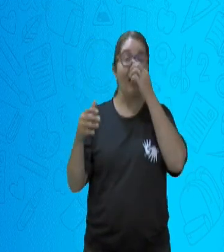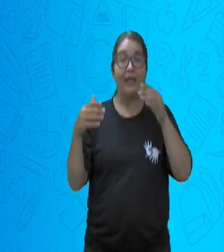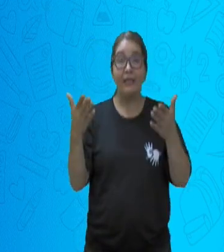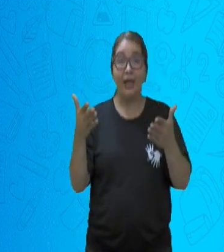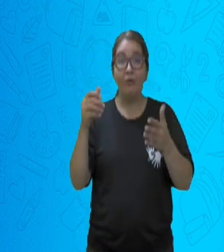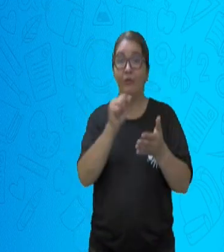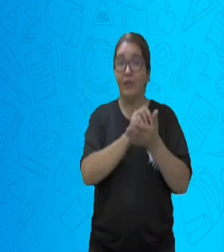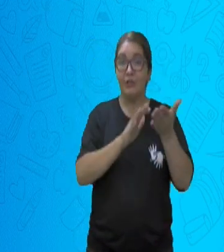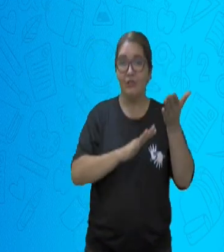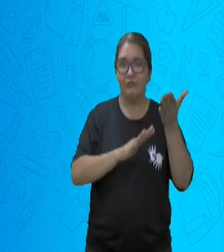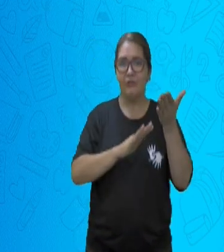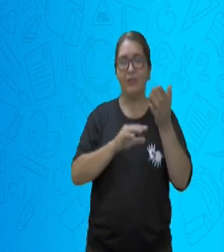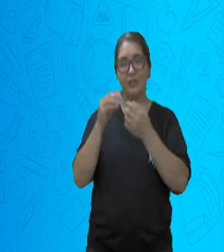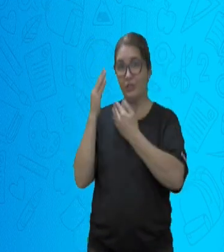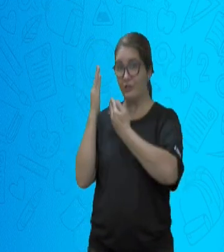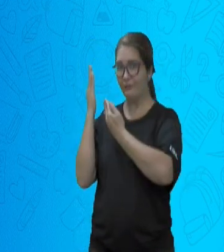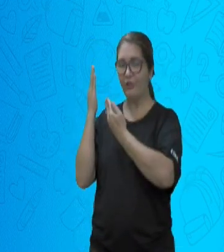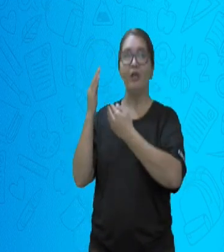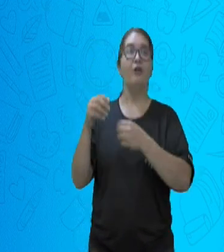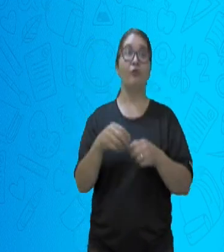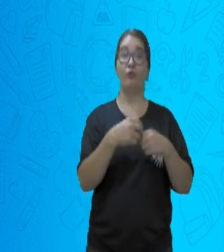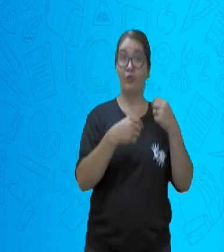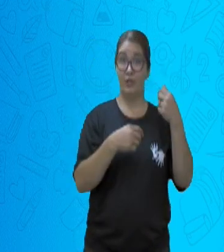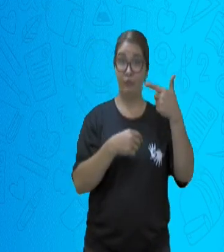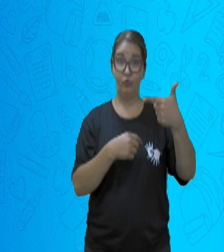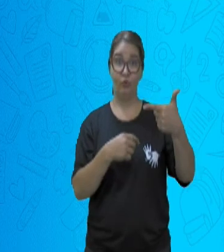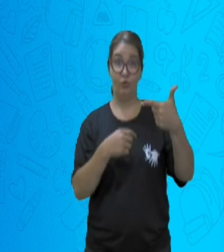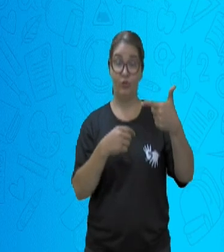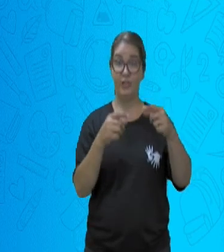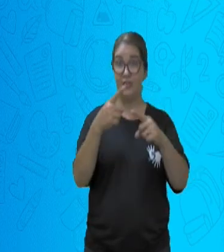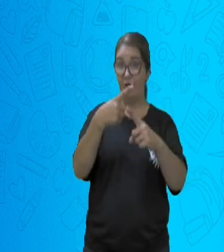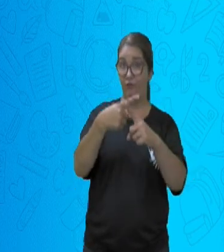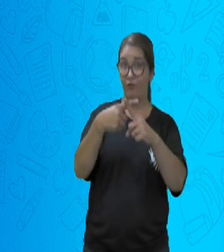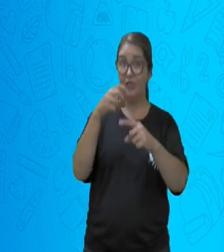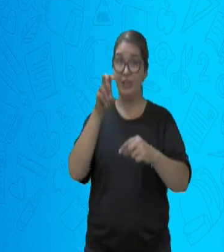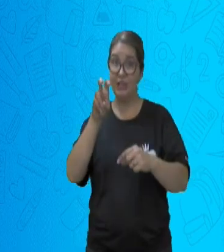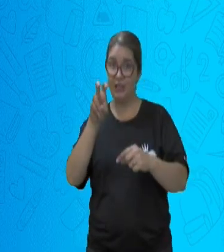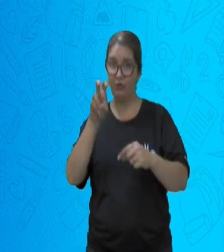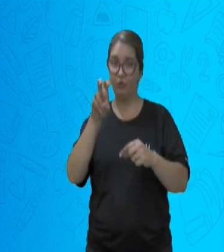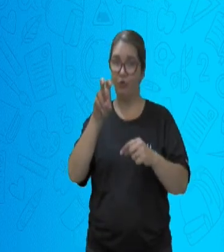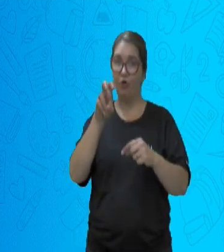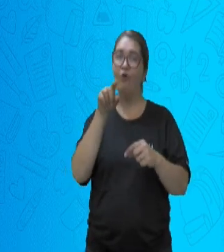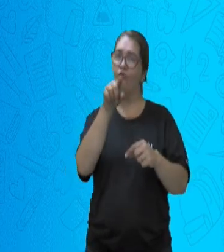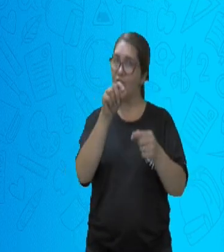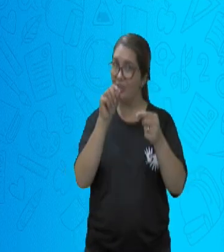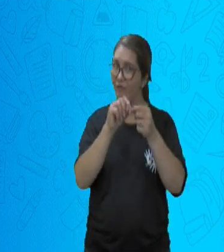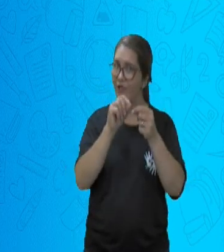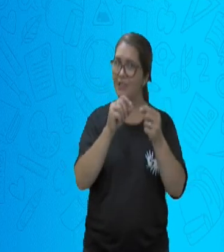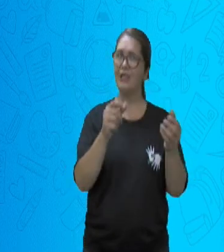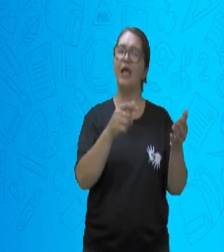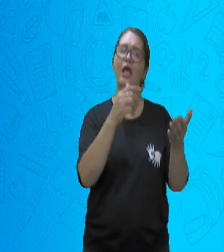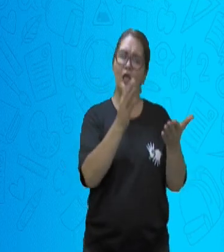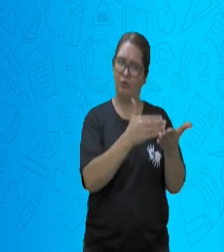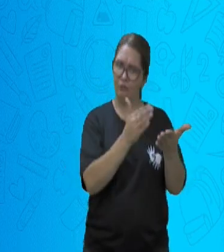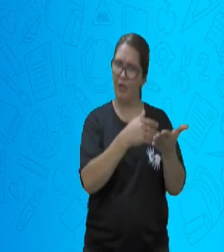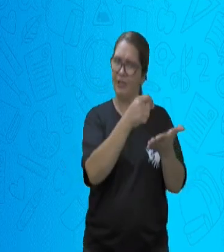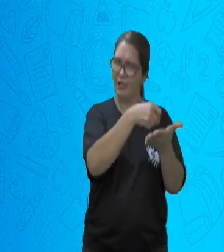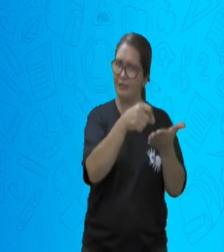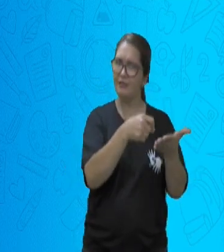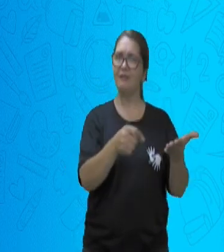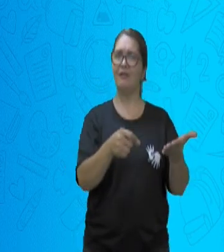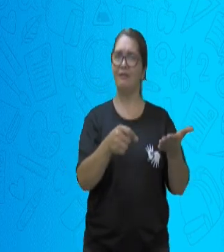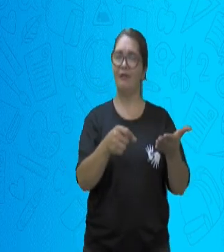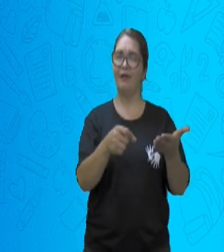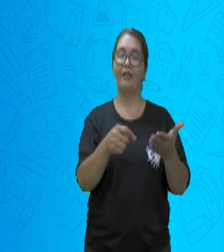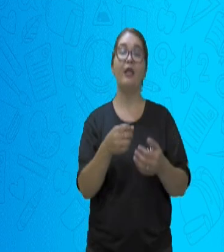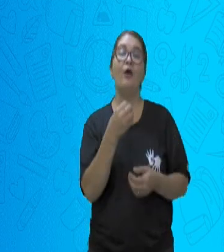vezes 5, 4 vezes 2, 3 vezes 3. Seria melhor você